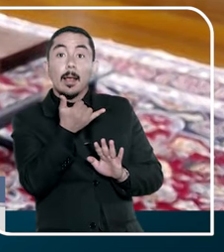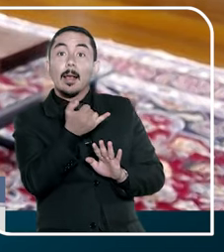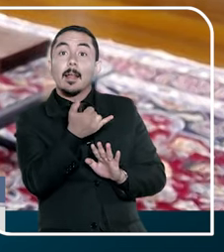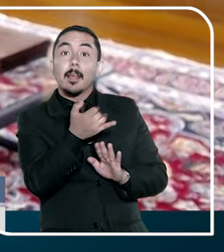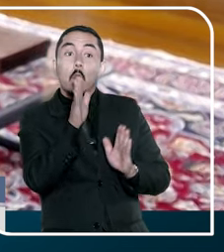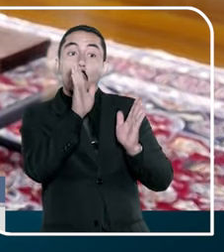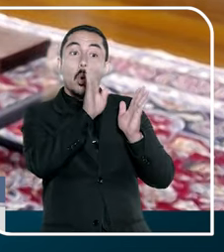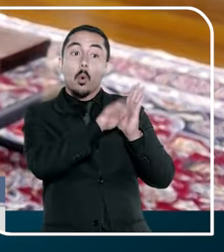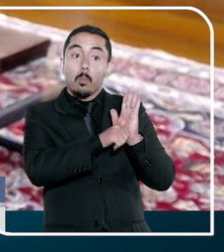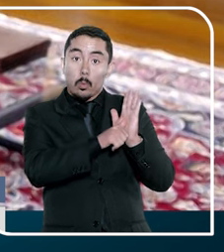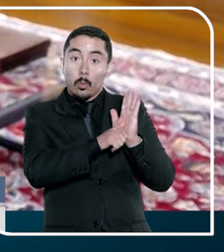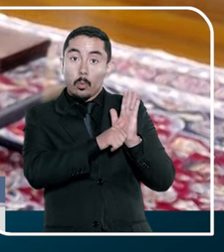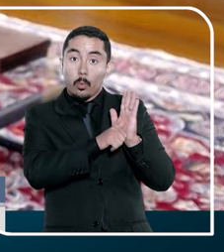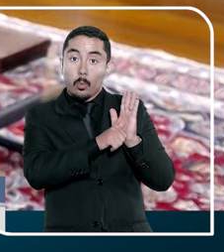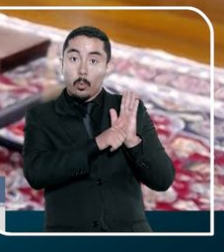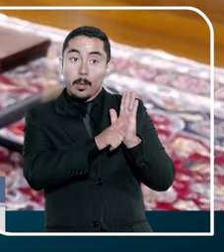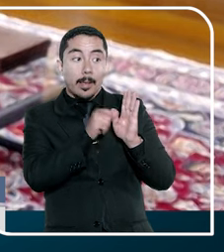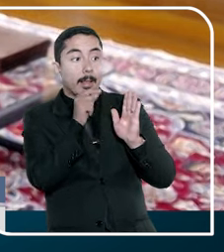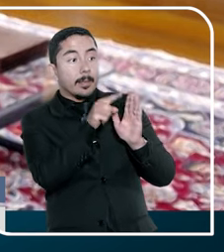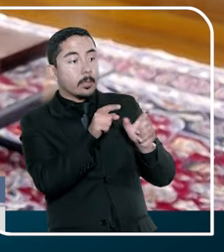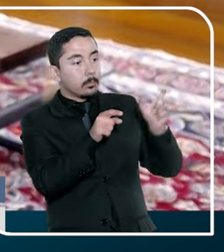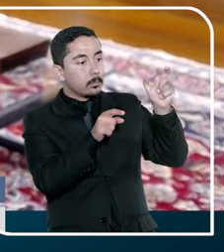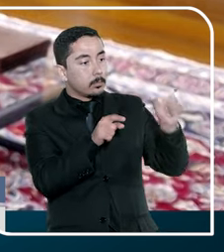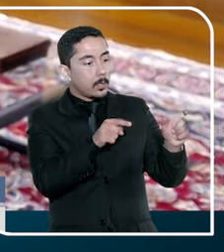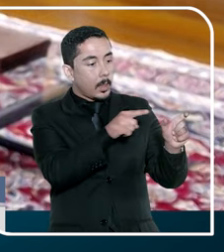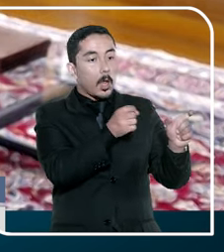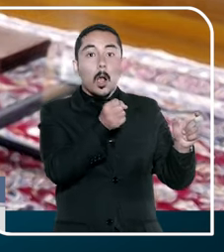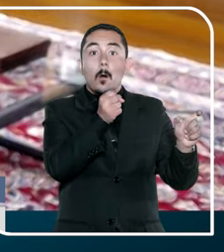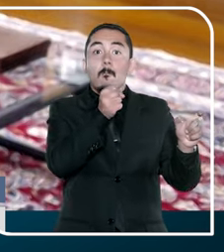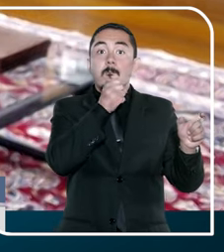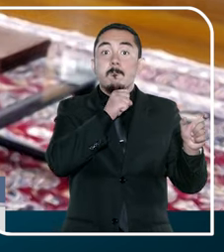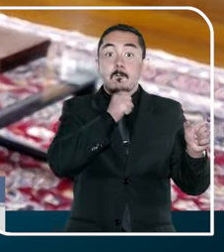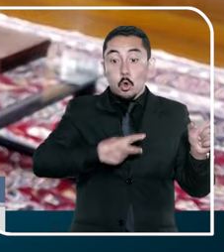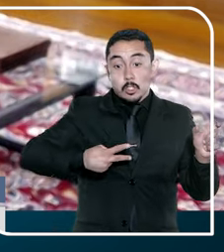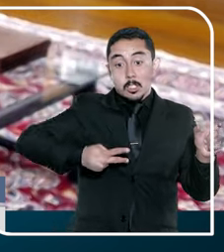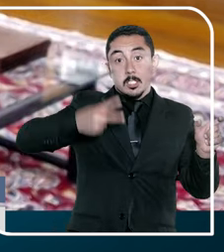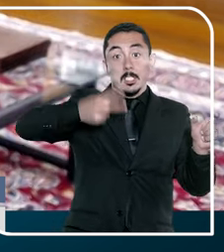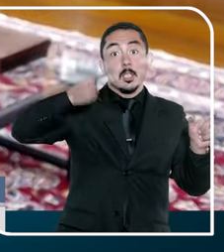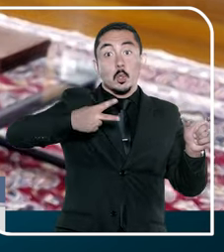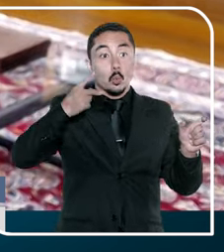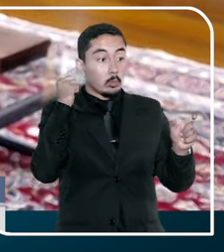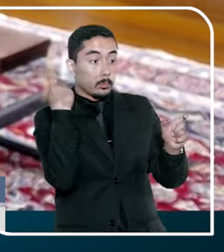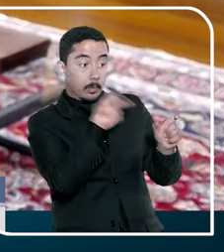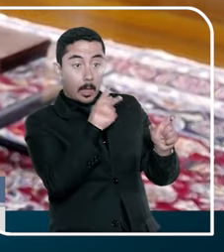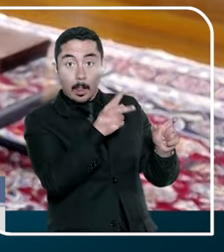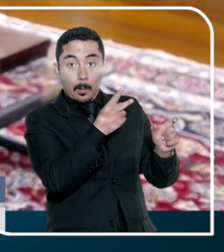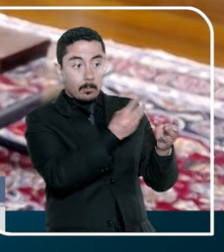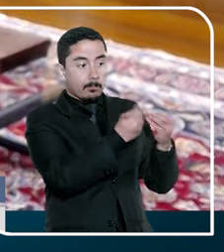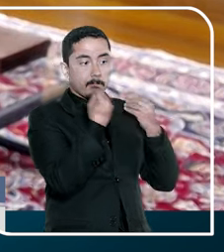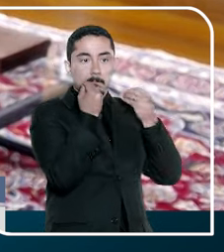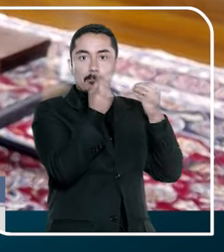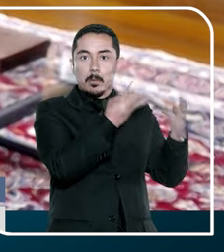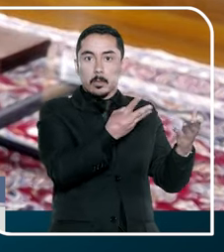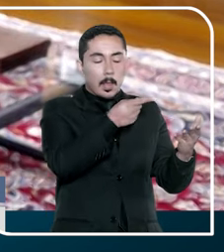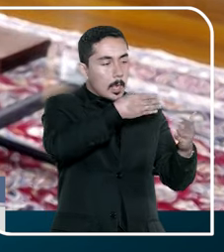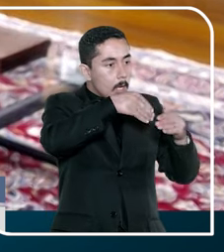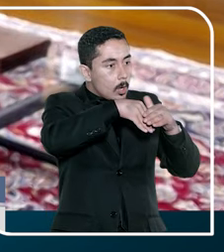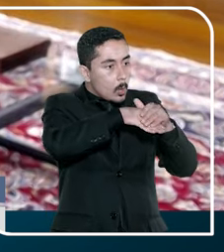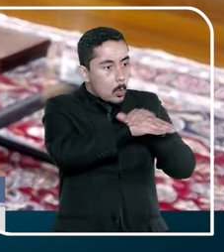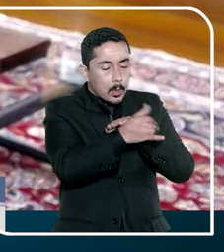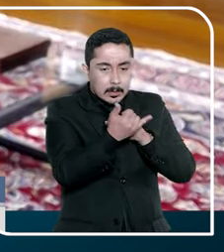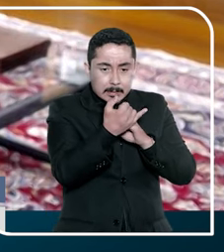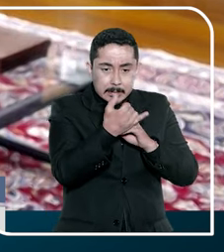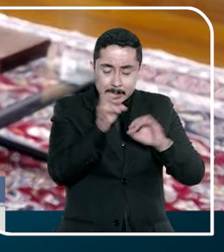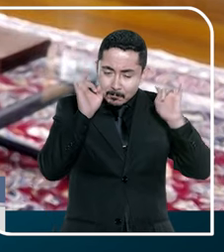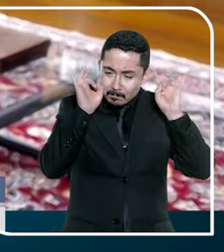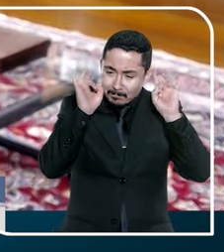que recebeu essa caneta do seu PIS quando ele ainda era vivo né e guarda essa caneta com com uma